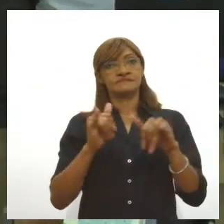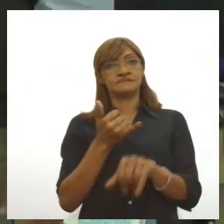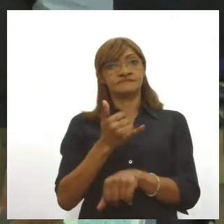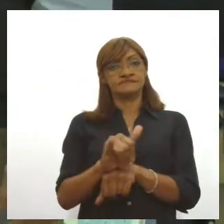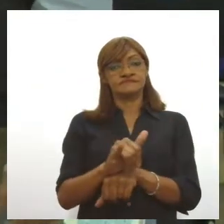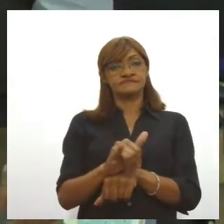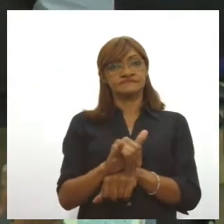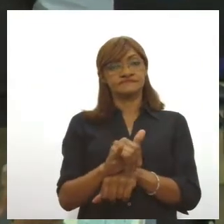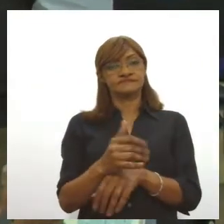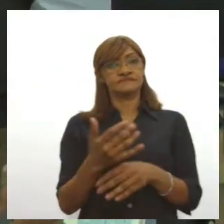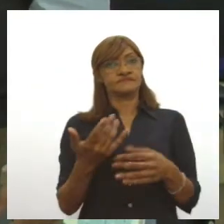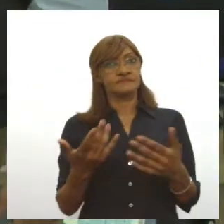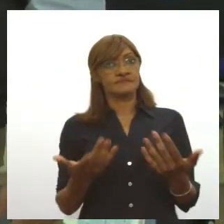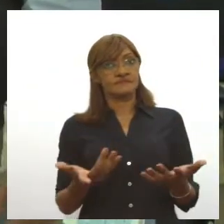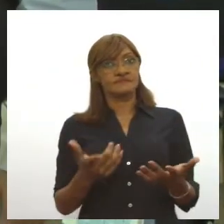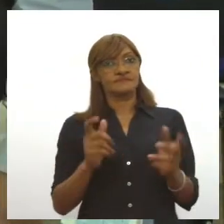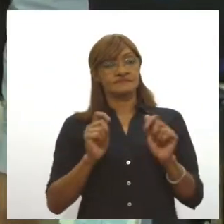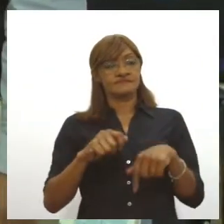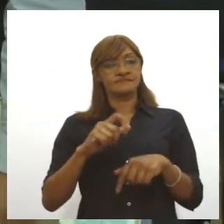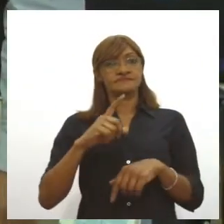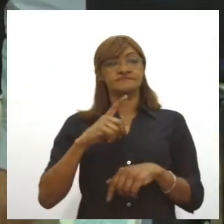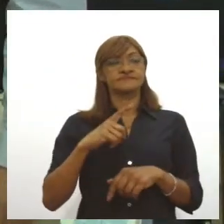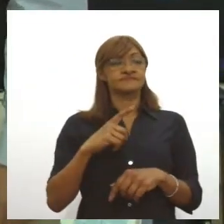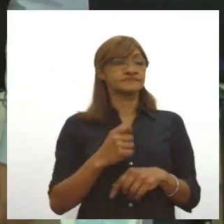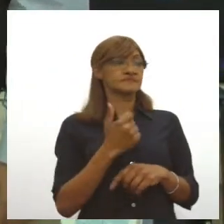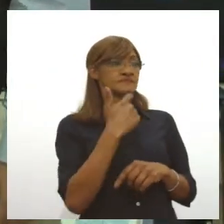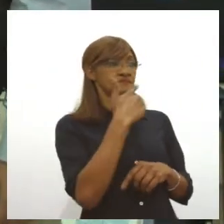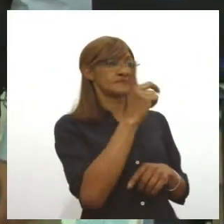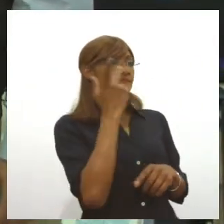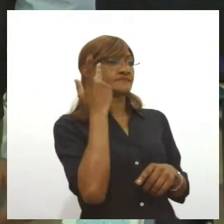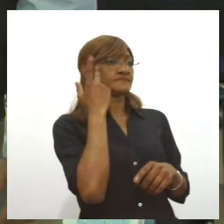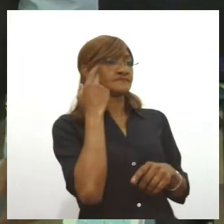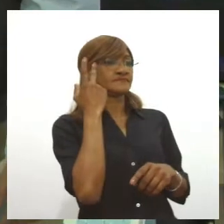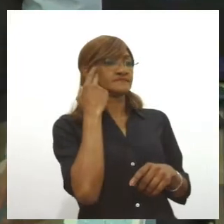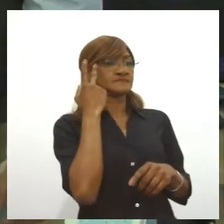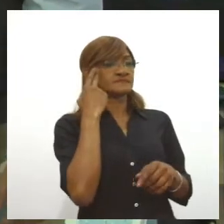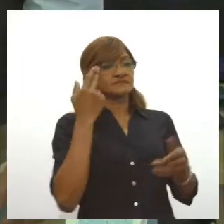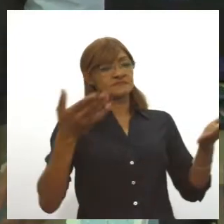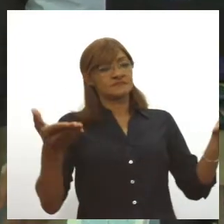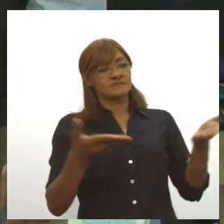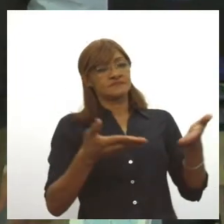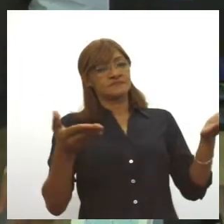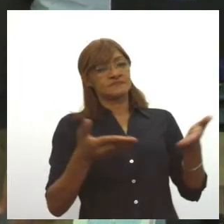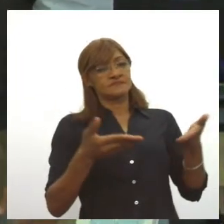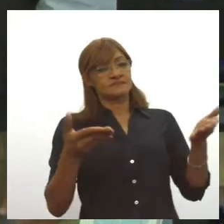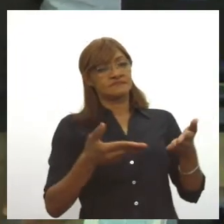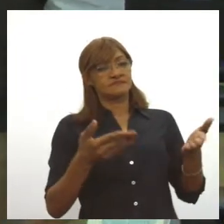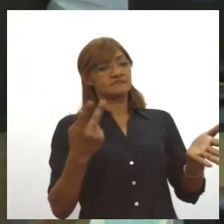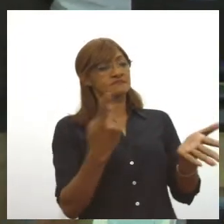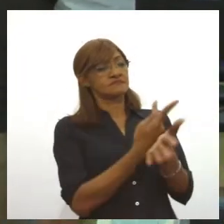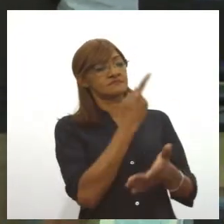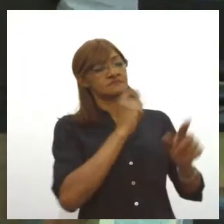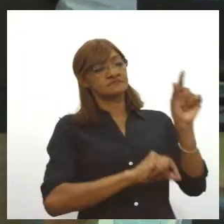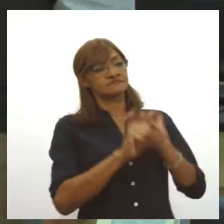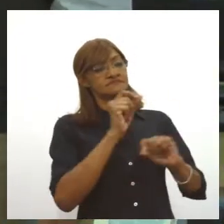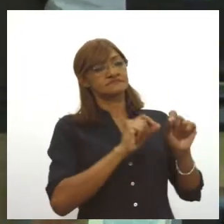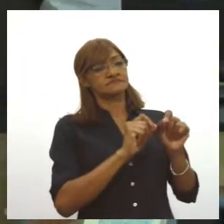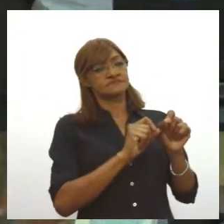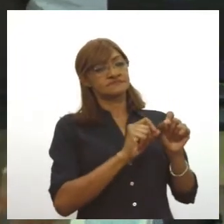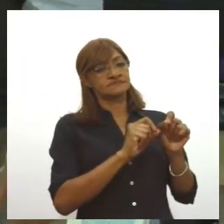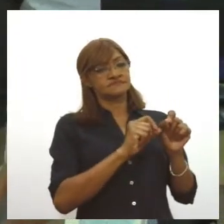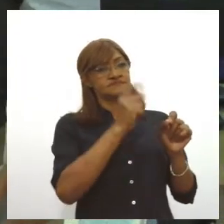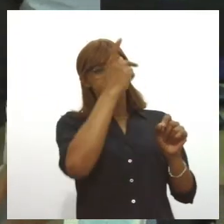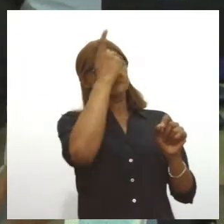Uma outra prática bastante comum nesse período do Black Friday é que muita gente corre